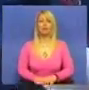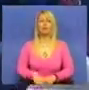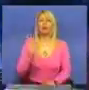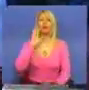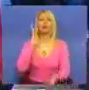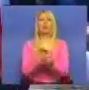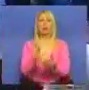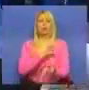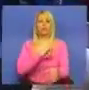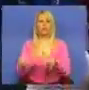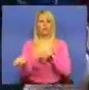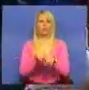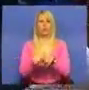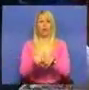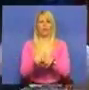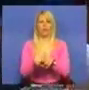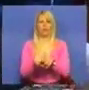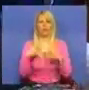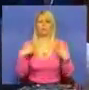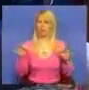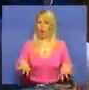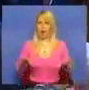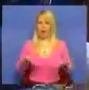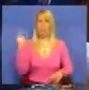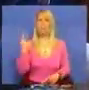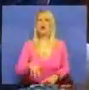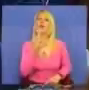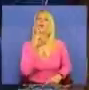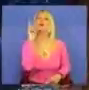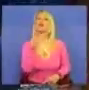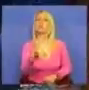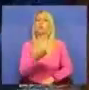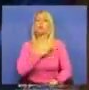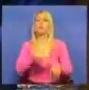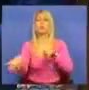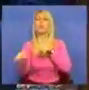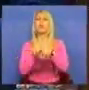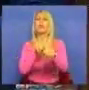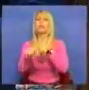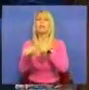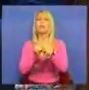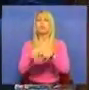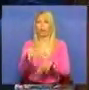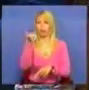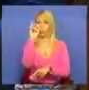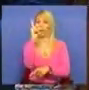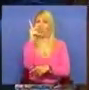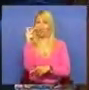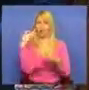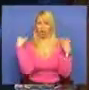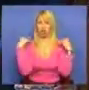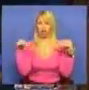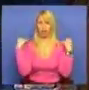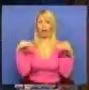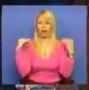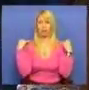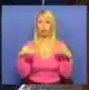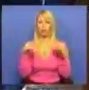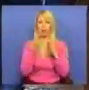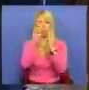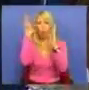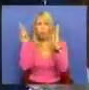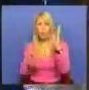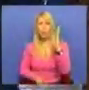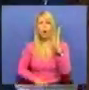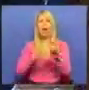Finalmente, concluir, Sr. Primeiro-Ministro. Acabo só para responder ao Sr. Deputado. O IVA dos ginásios desceu em